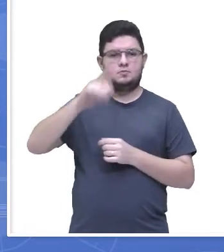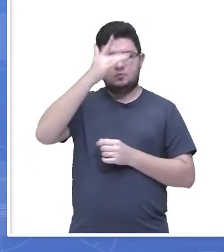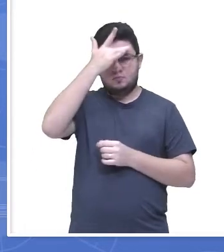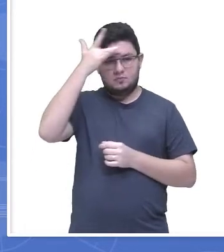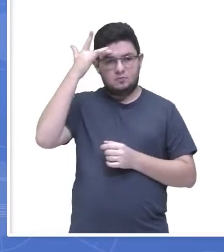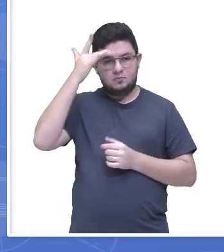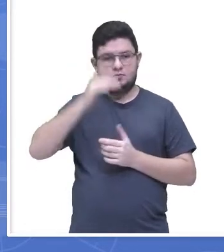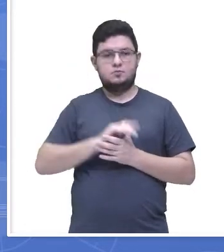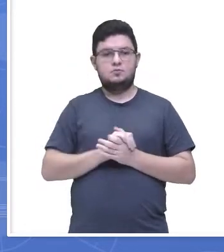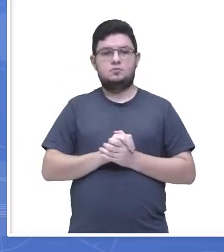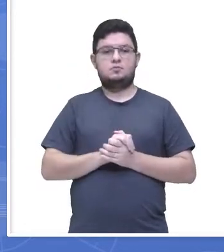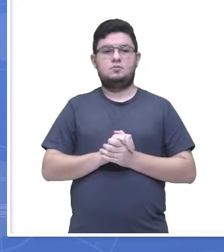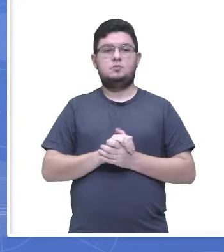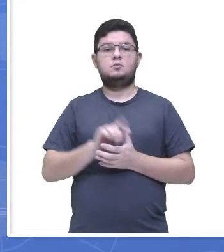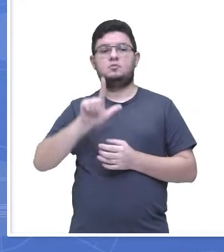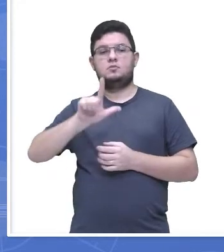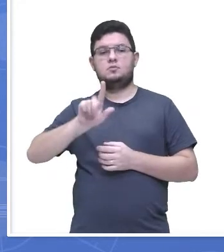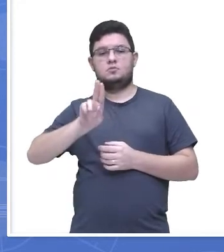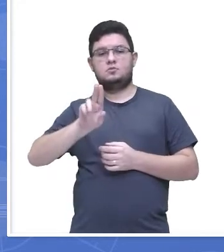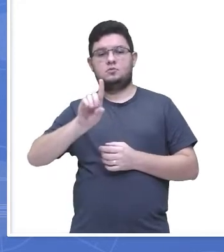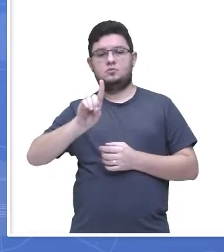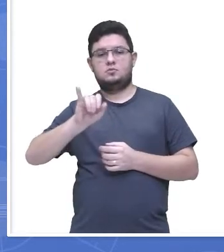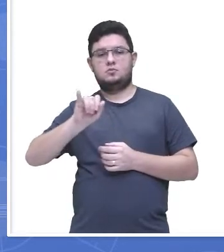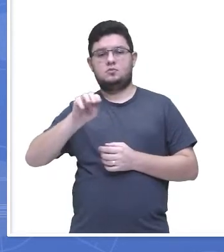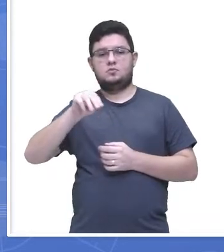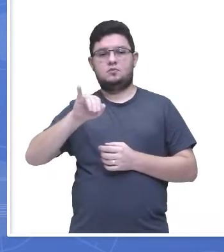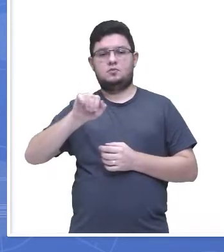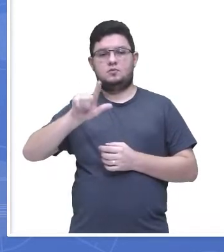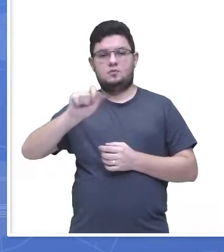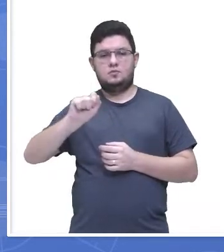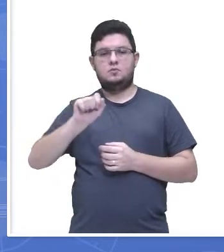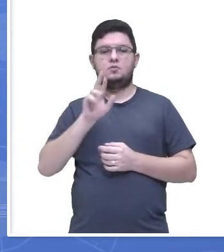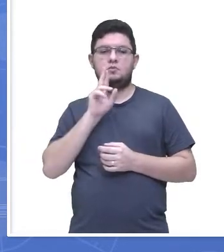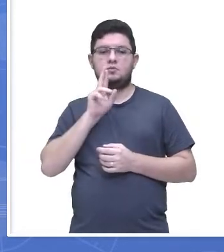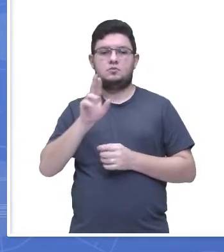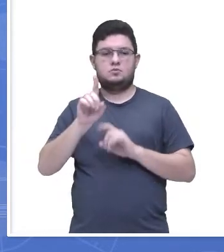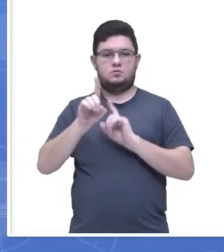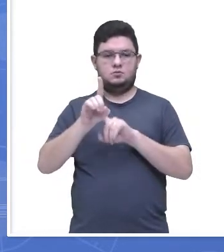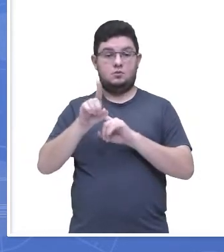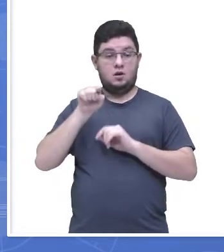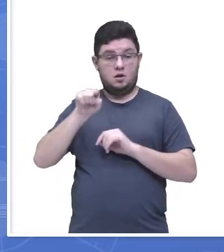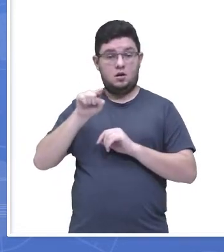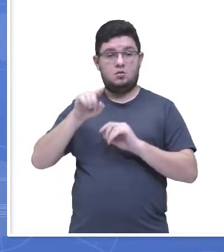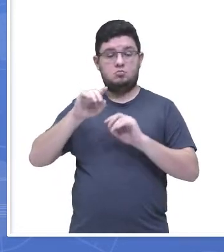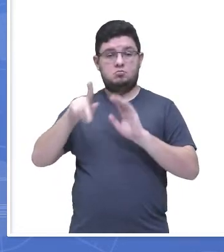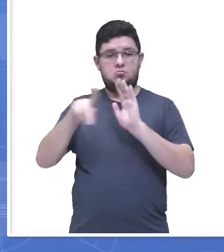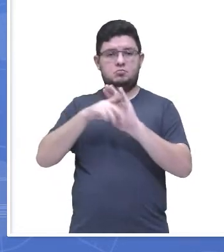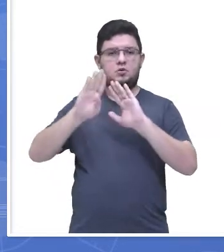Vamos ver então como é que vocês marcaram aí essas questões, essa questão.